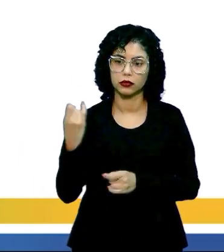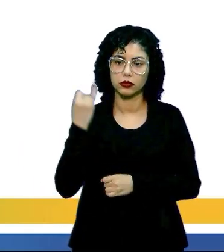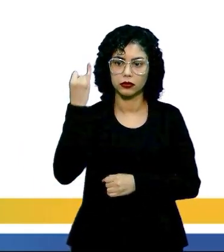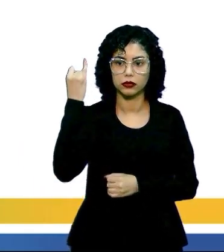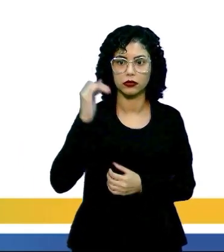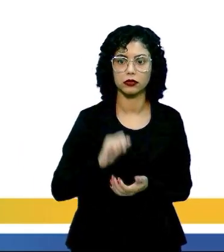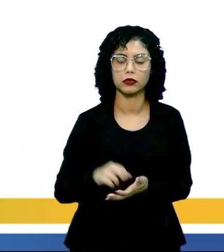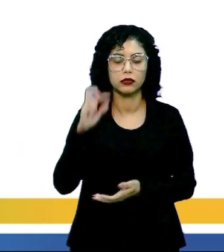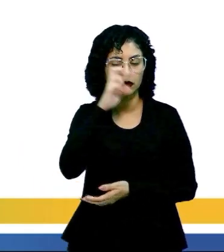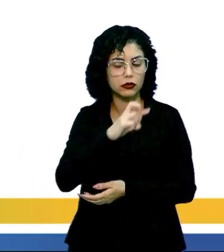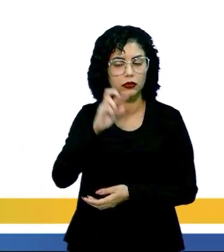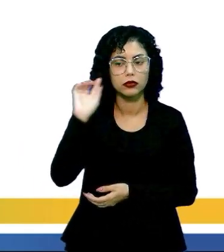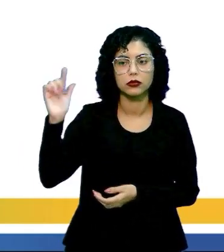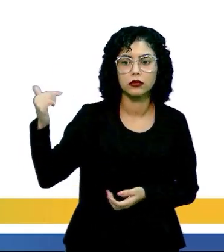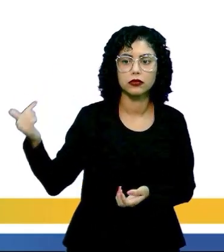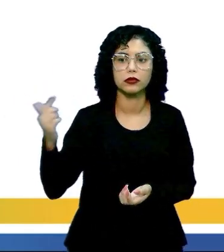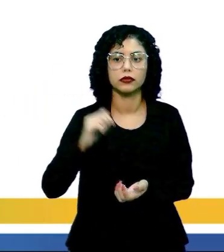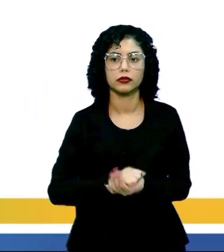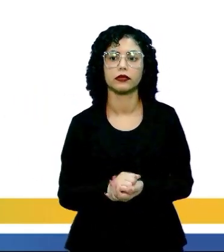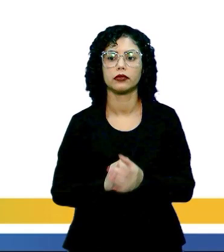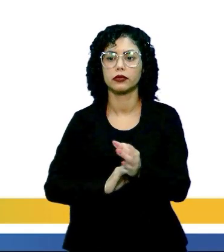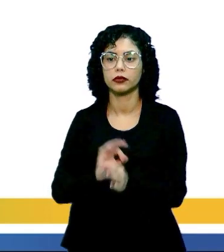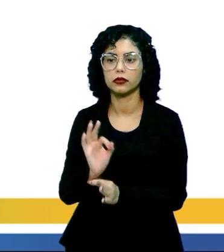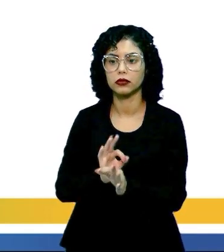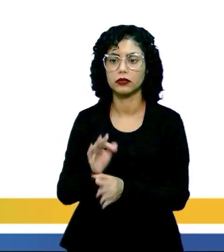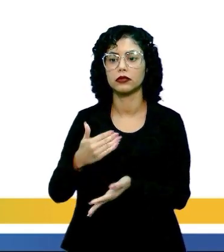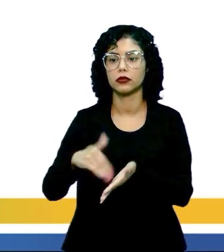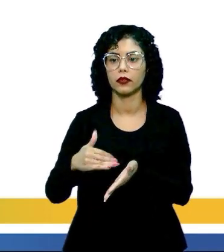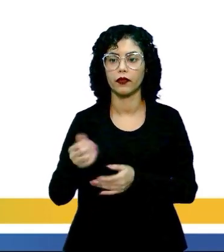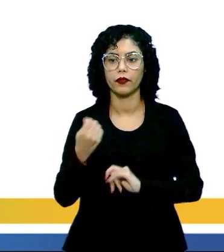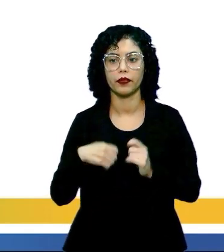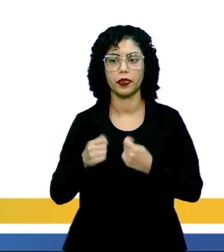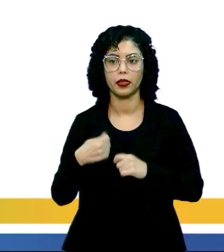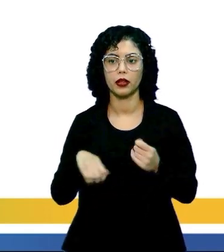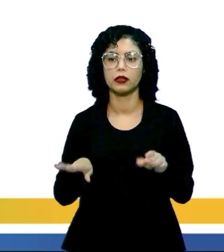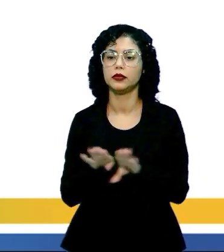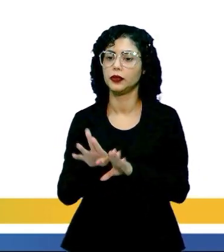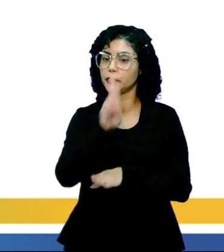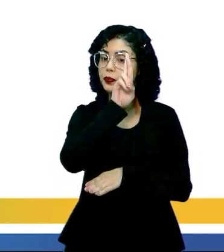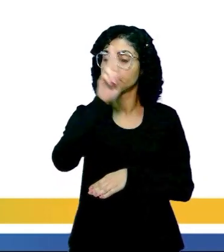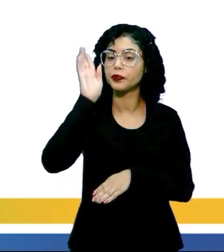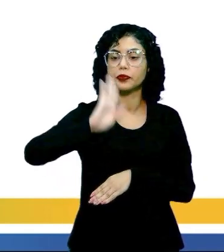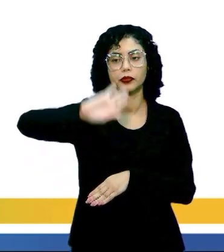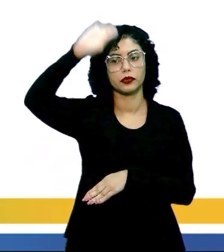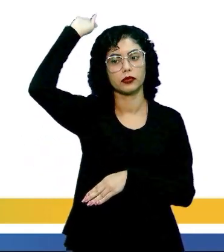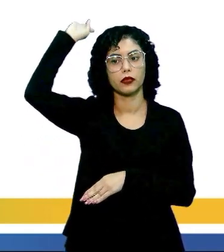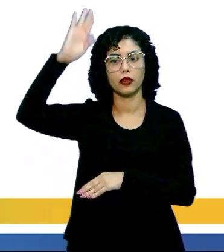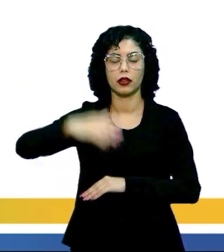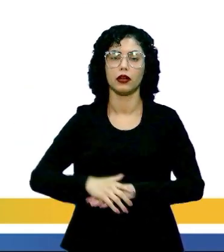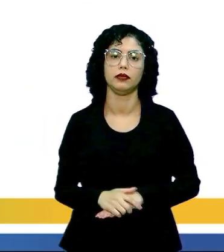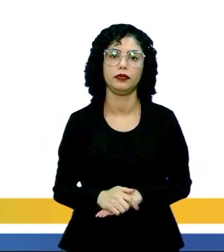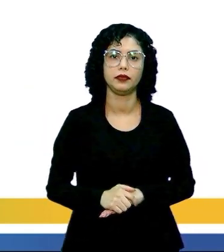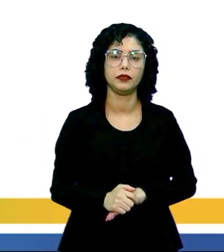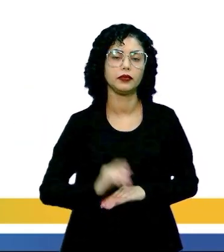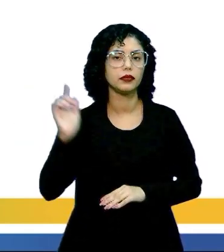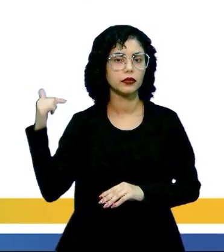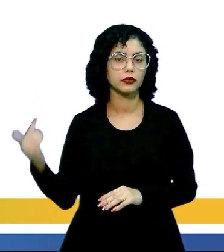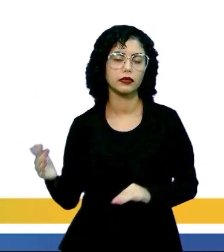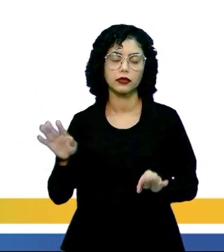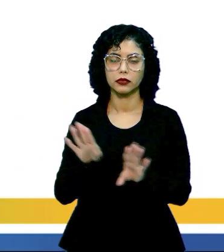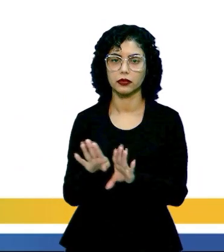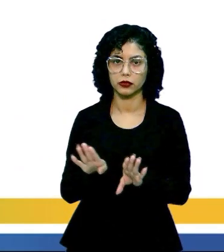função fiscalizadora, outros tinham função de administrar a parte econômica, né, da história romana. E o outro tinha, né,